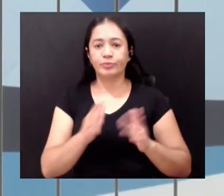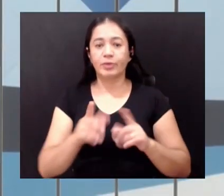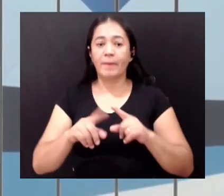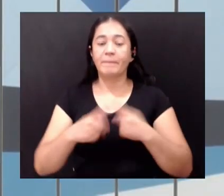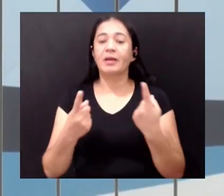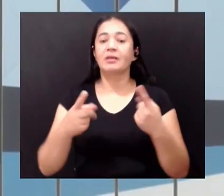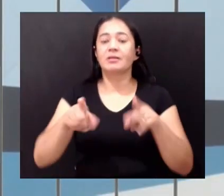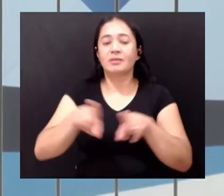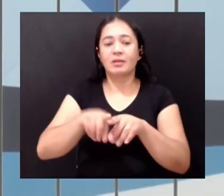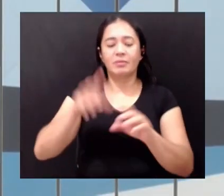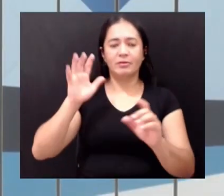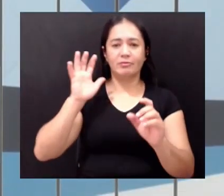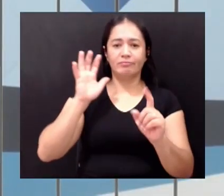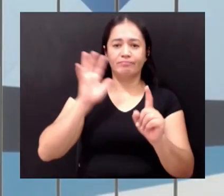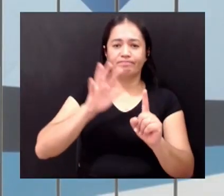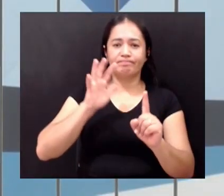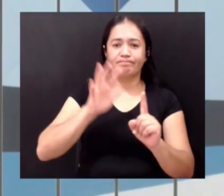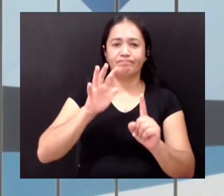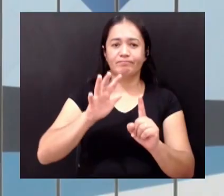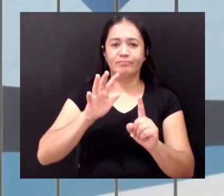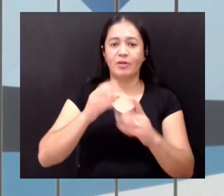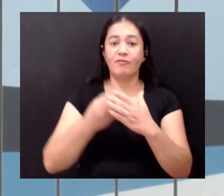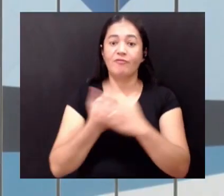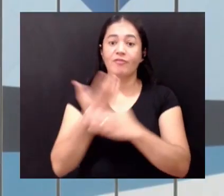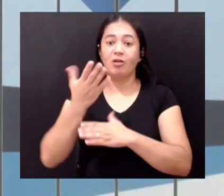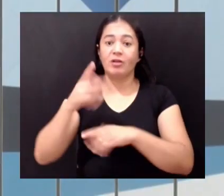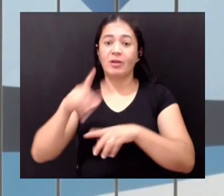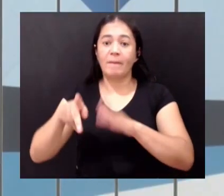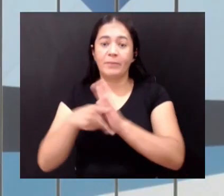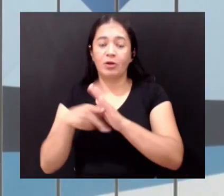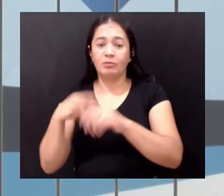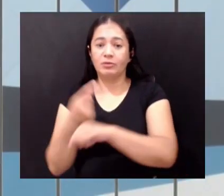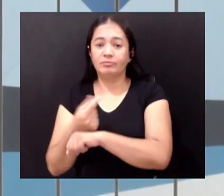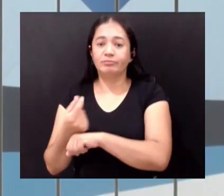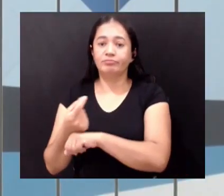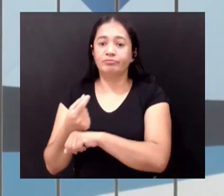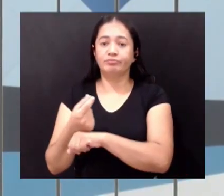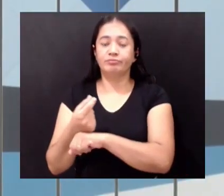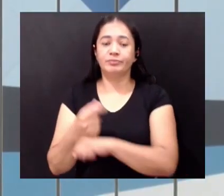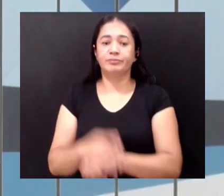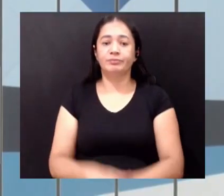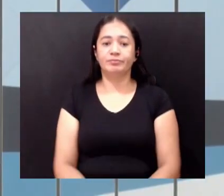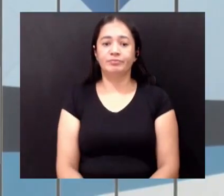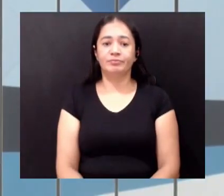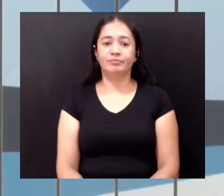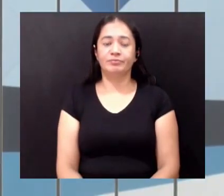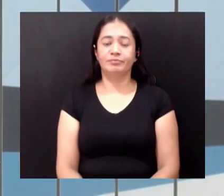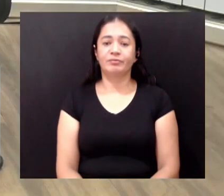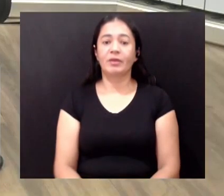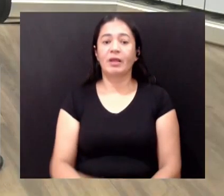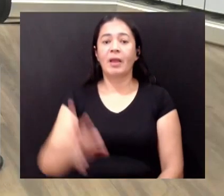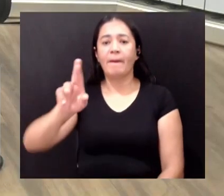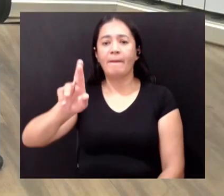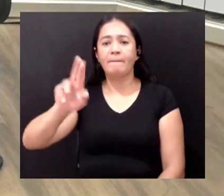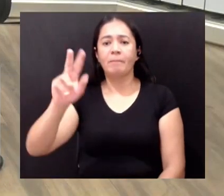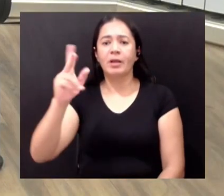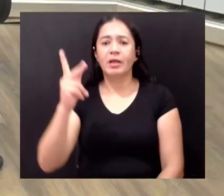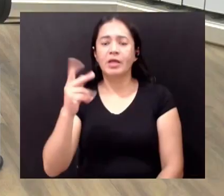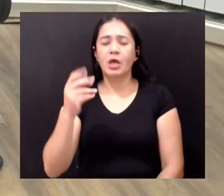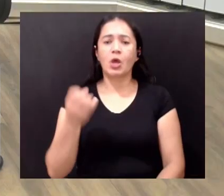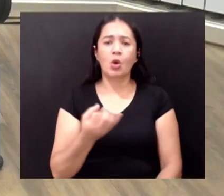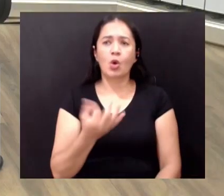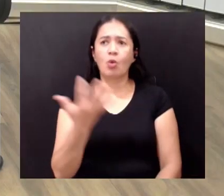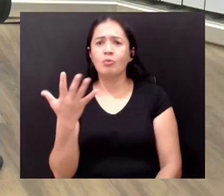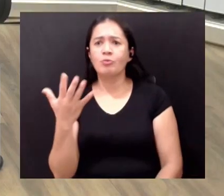aí pela economia, né, dos espaços. Para os recursos humanos, quanto tempo mais ou menos